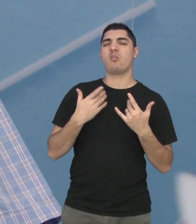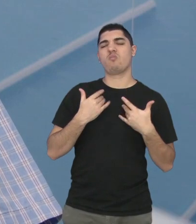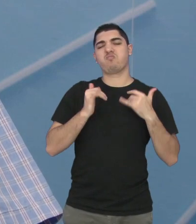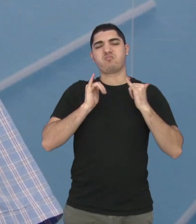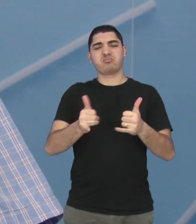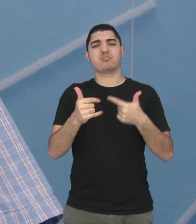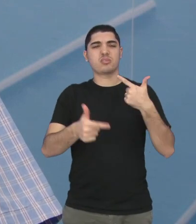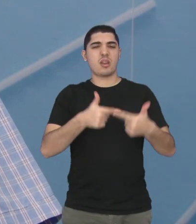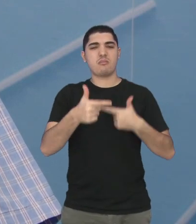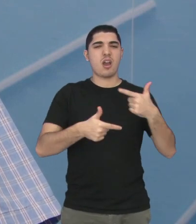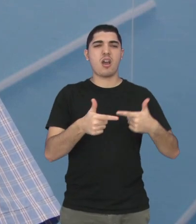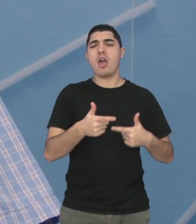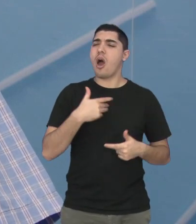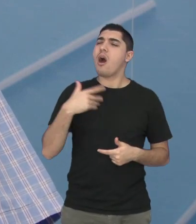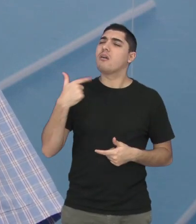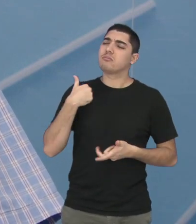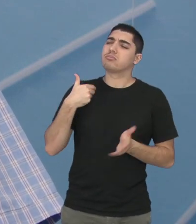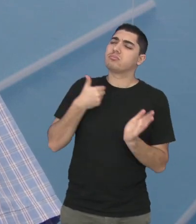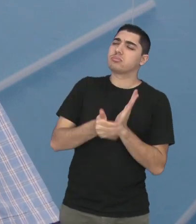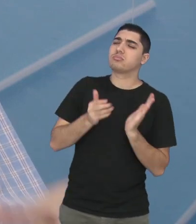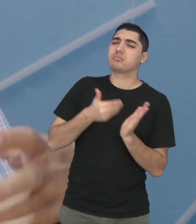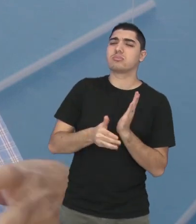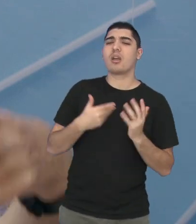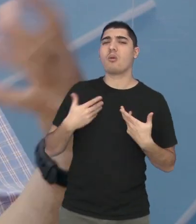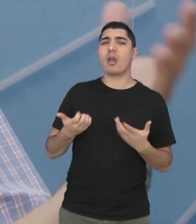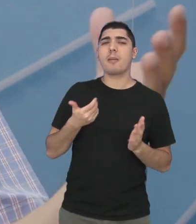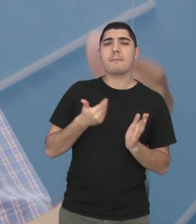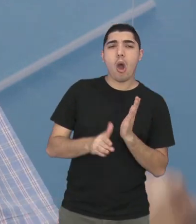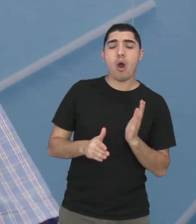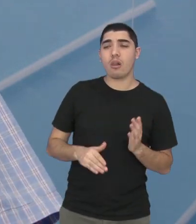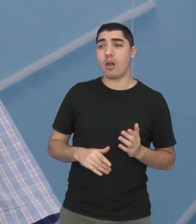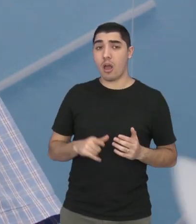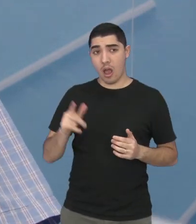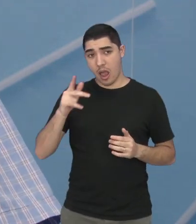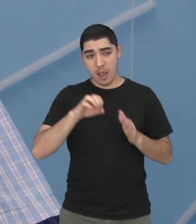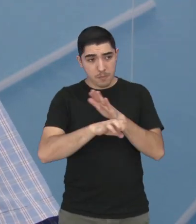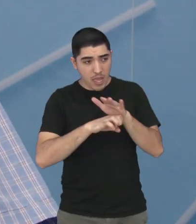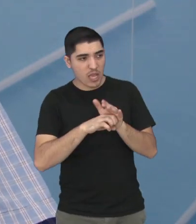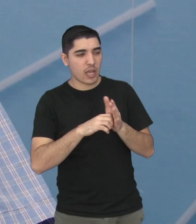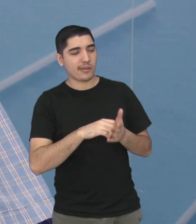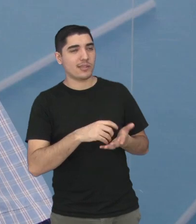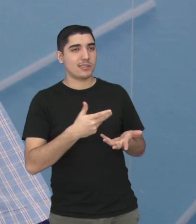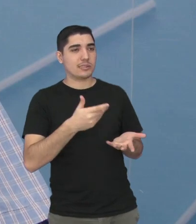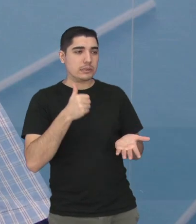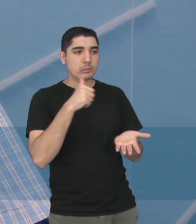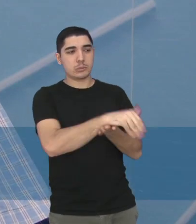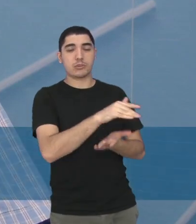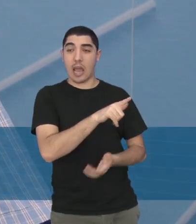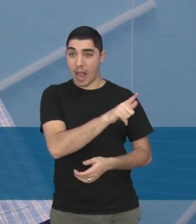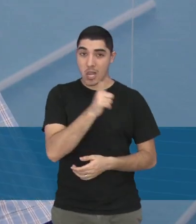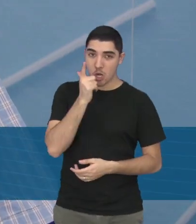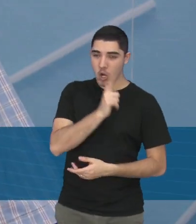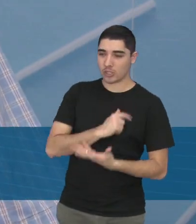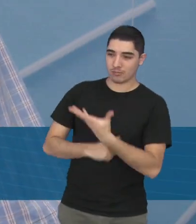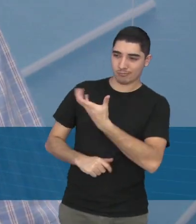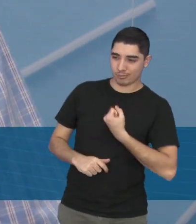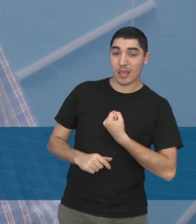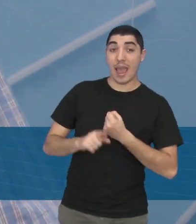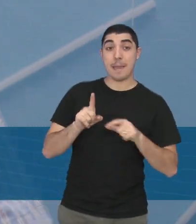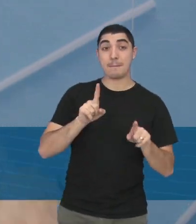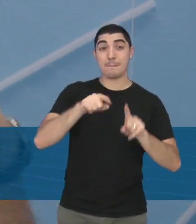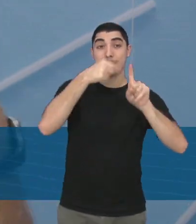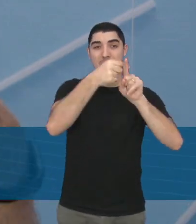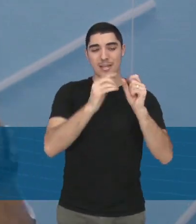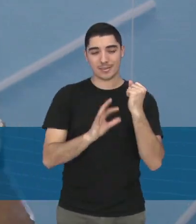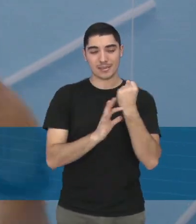vezes para poder receber esse dinheiro, ir embora para onde eles moram e receber o salário de desemprego. Uhum.